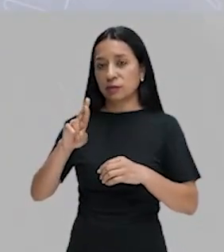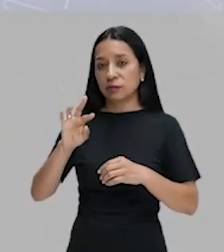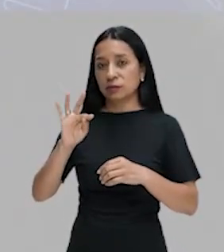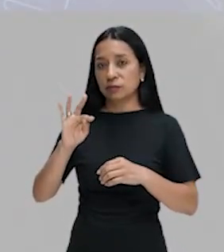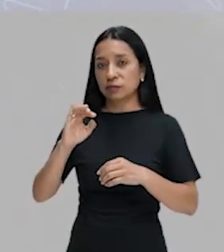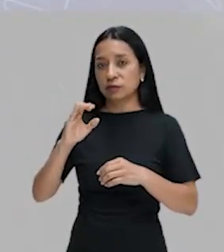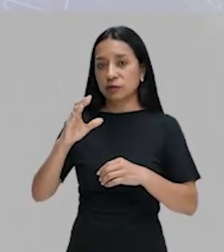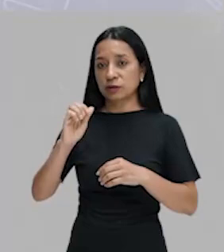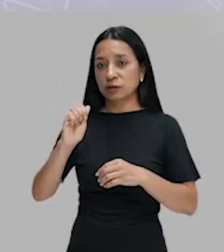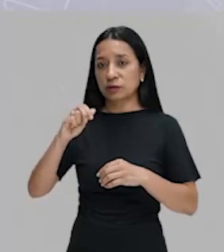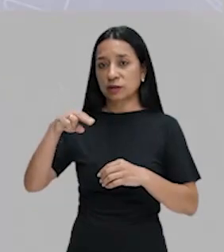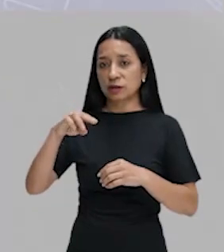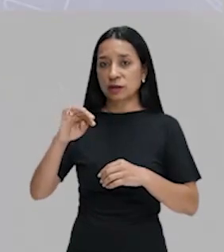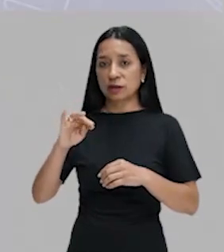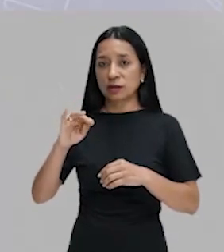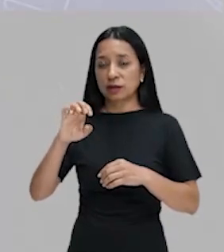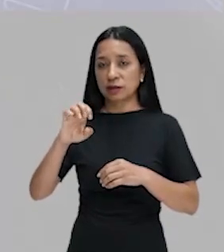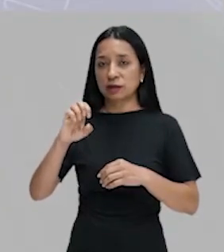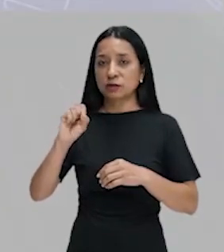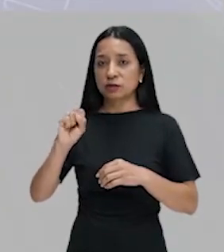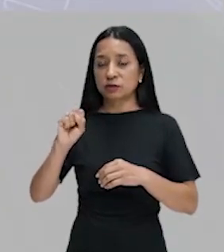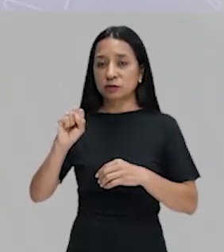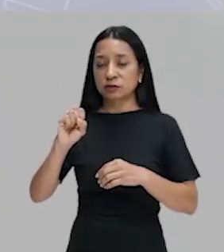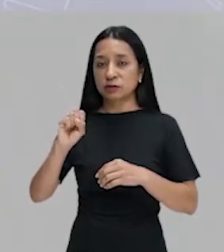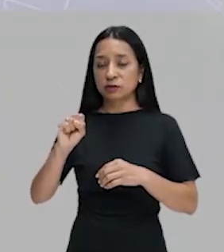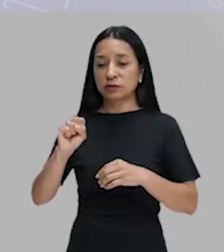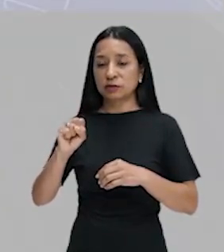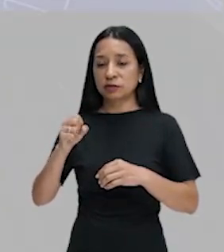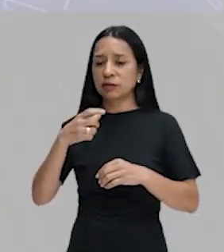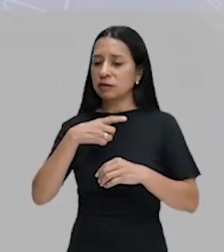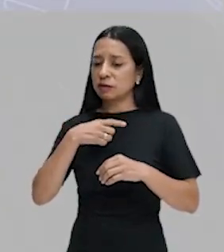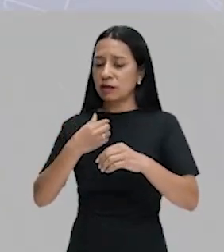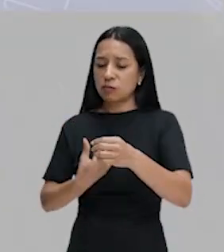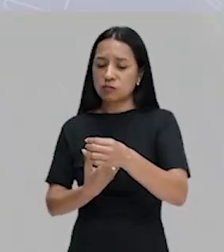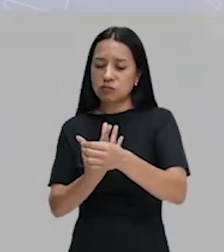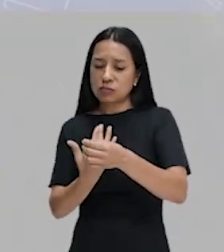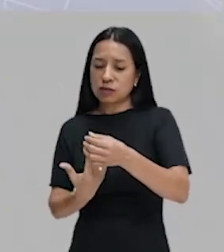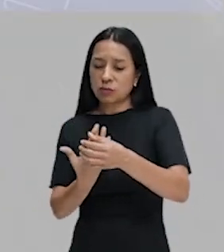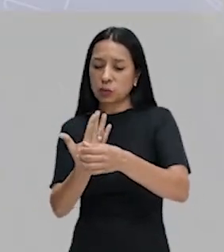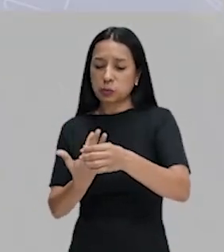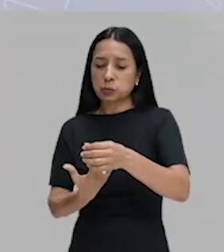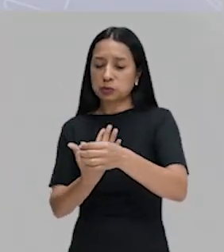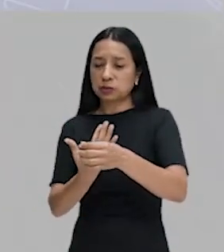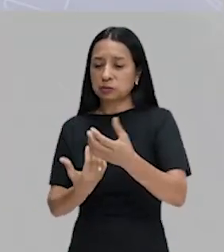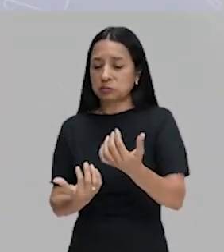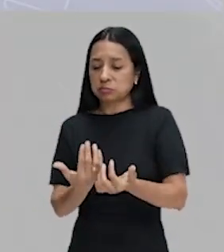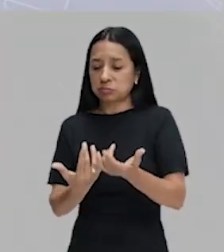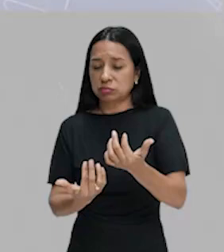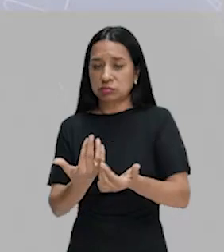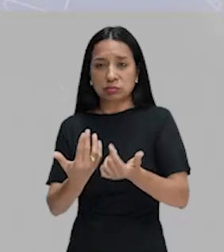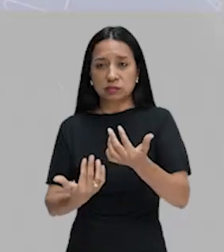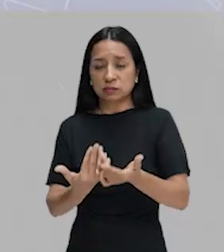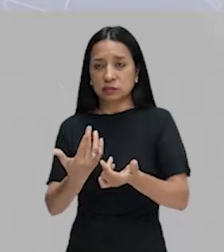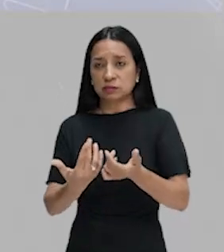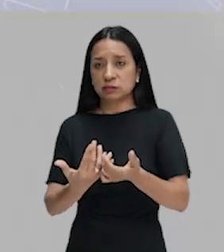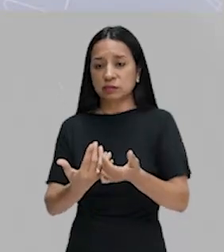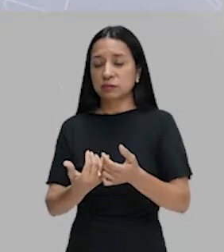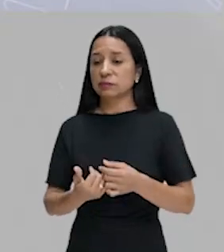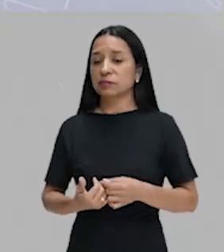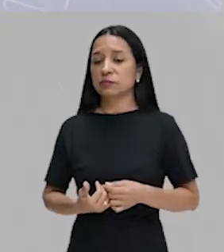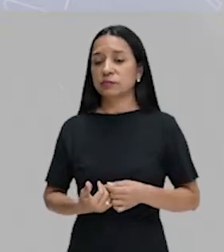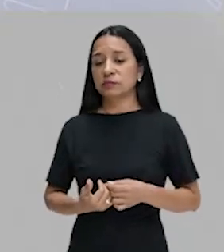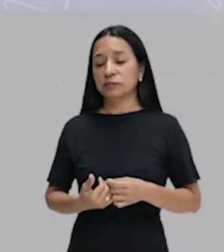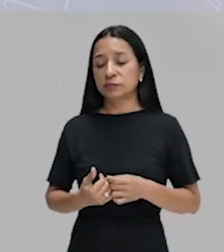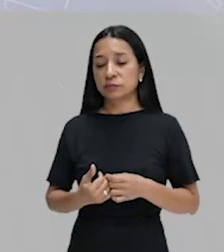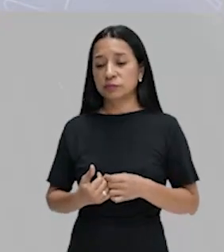ou seja, são as células que promovem as queimaduras quando você toca no animal, né? Essas células são chamadas de